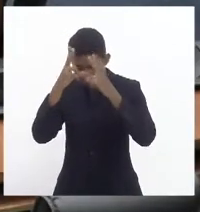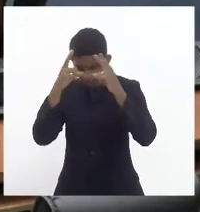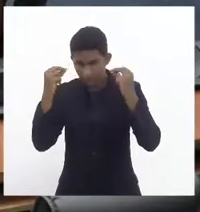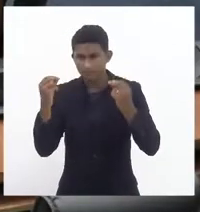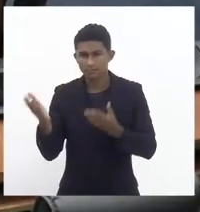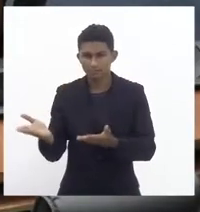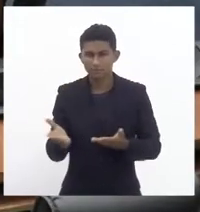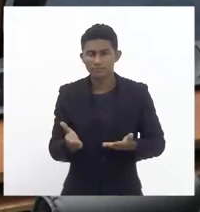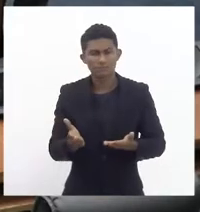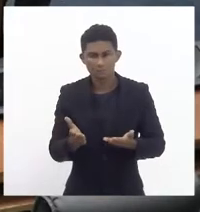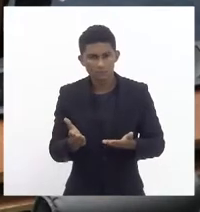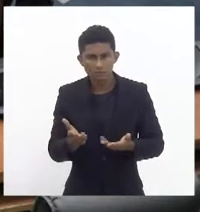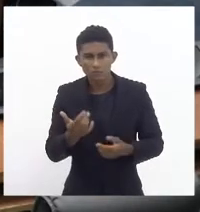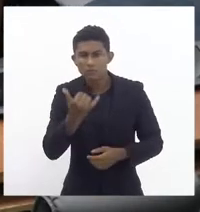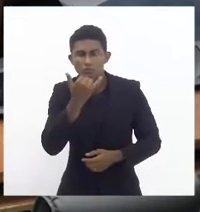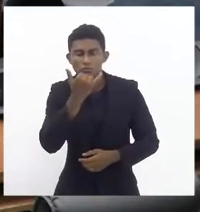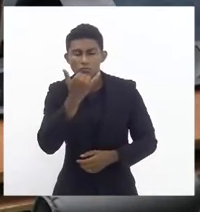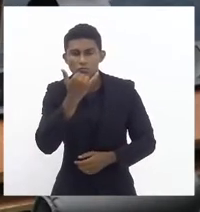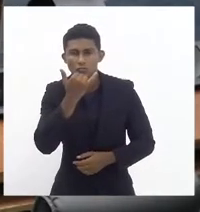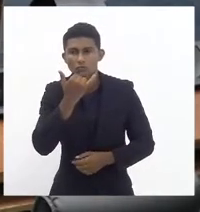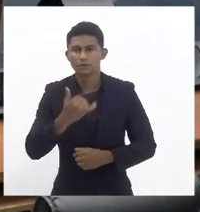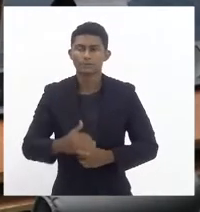o perdão